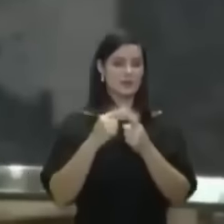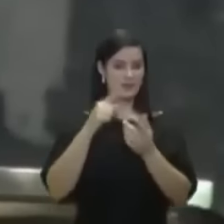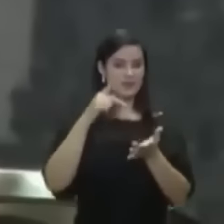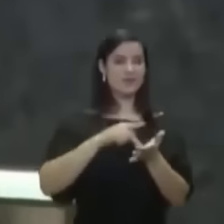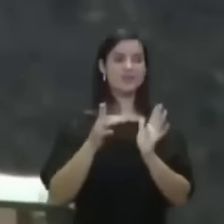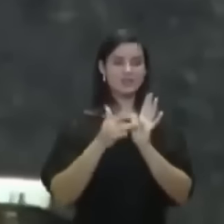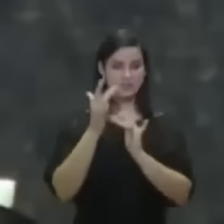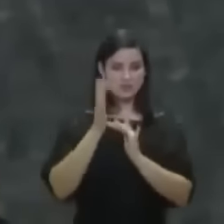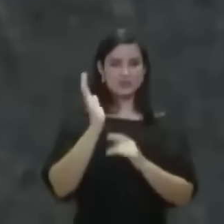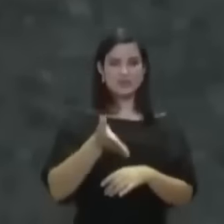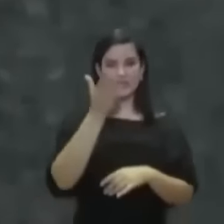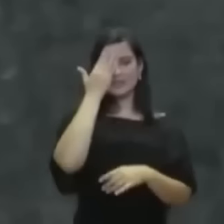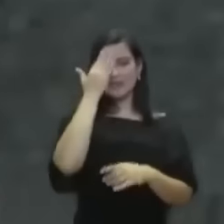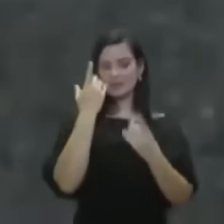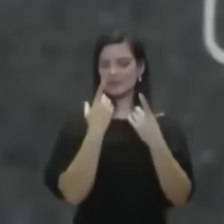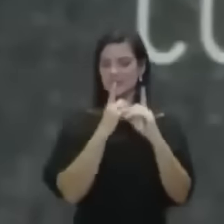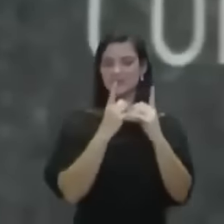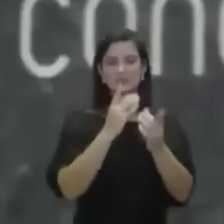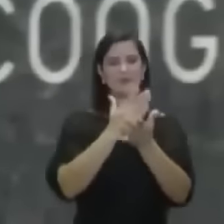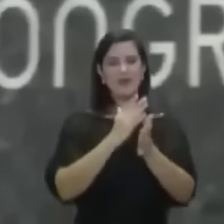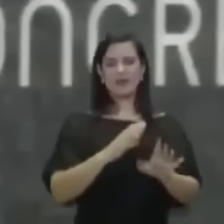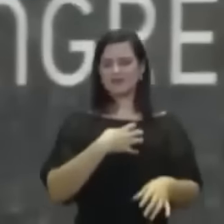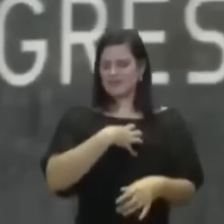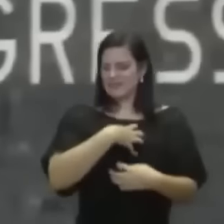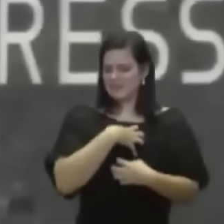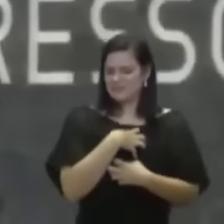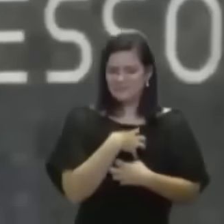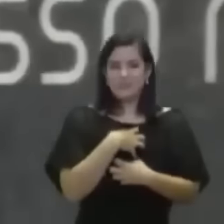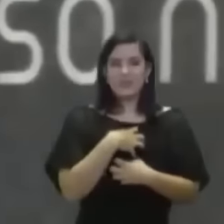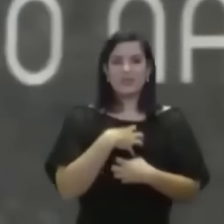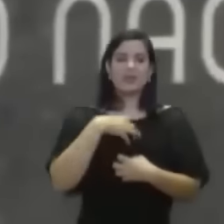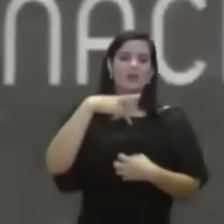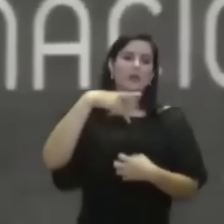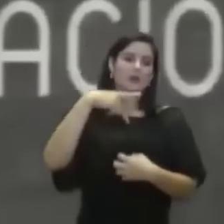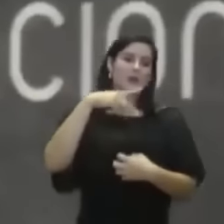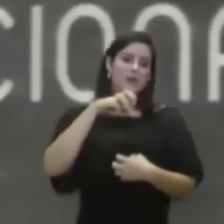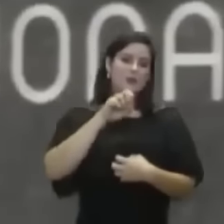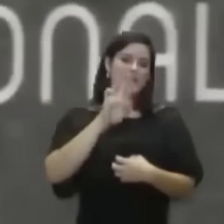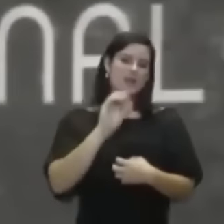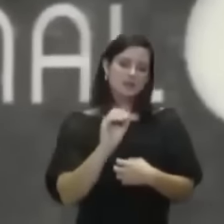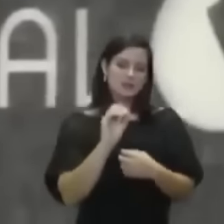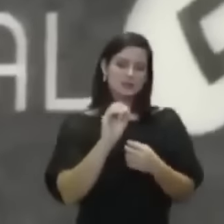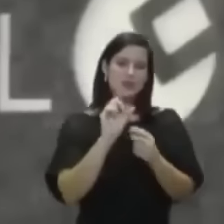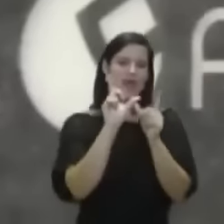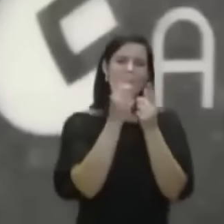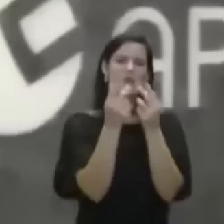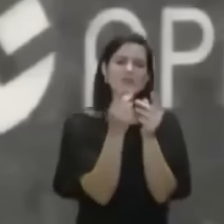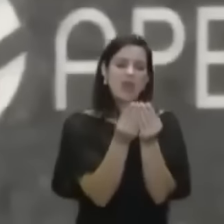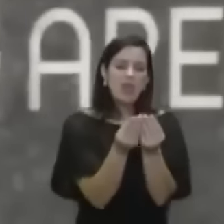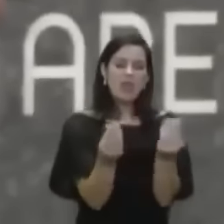Jesus sabia que Pedro não se sentia mais discípulo. Pedro, Petros, fragmento de pedra, coisa nenhuma, é